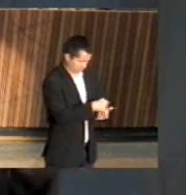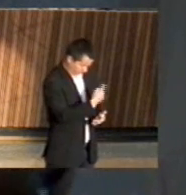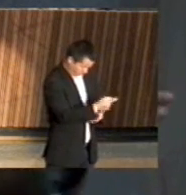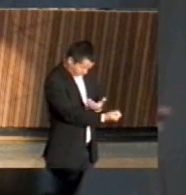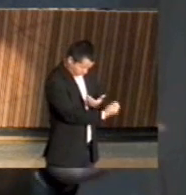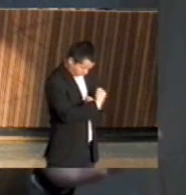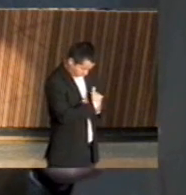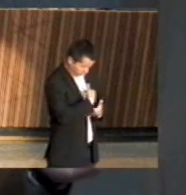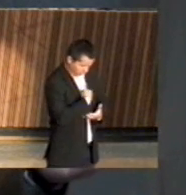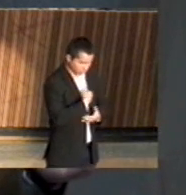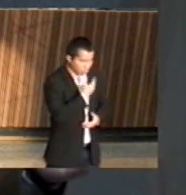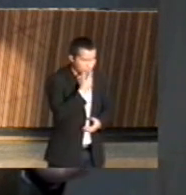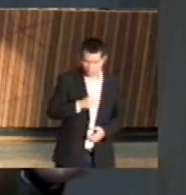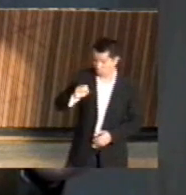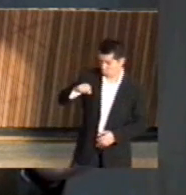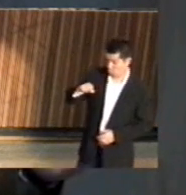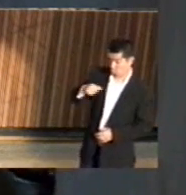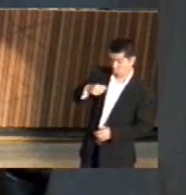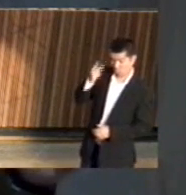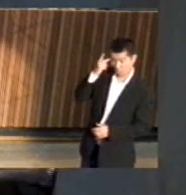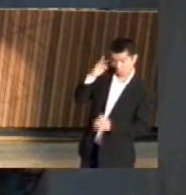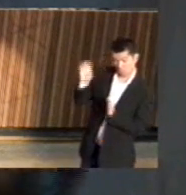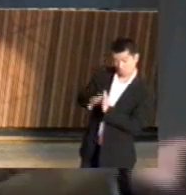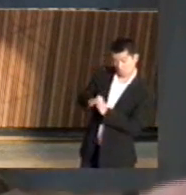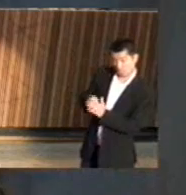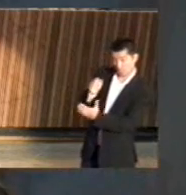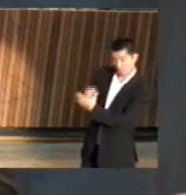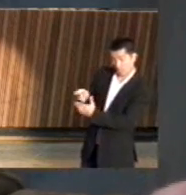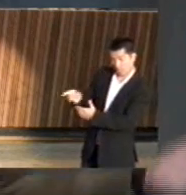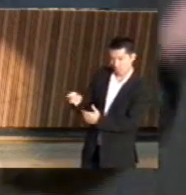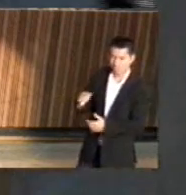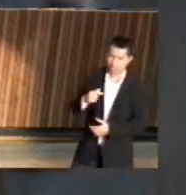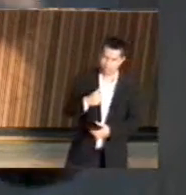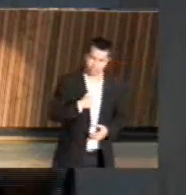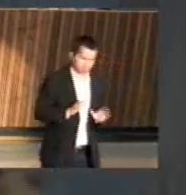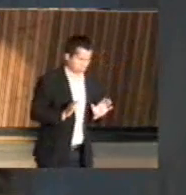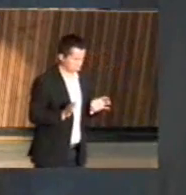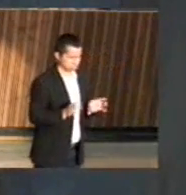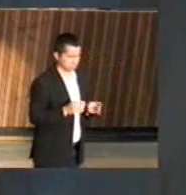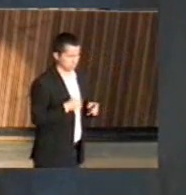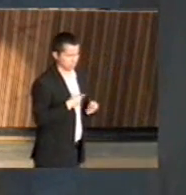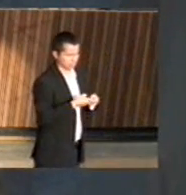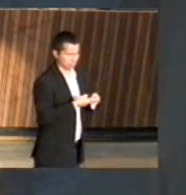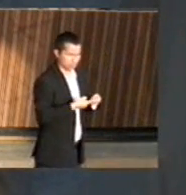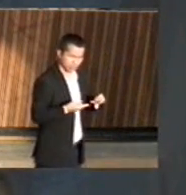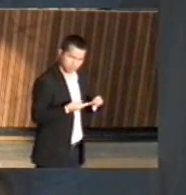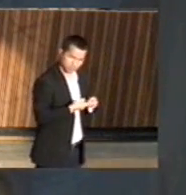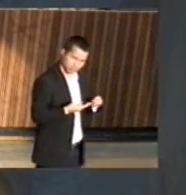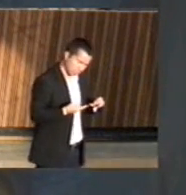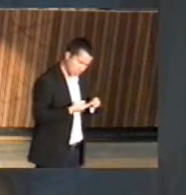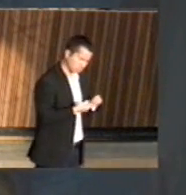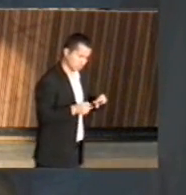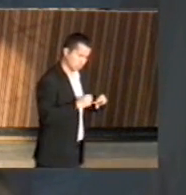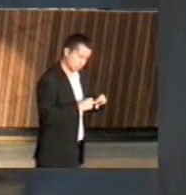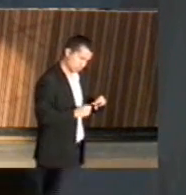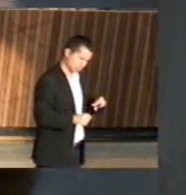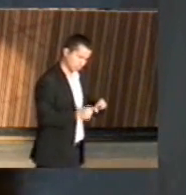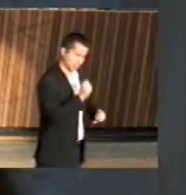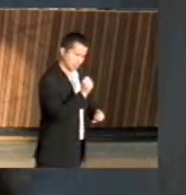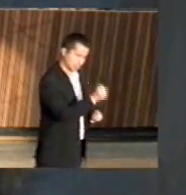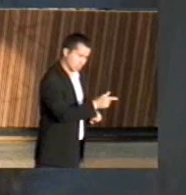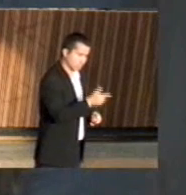E talvez, querido, não está um pé de guerra na tua família, mas se você sabe que